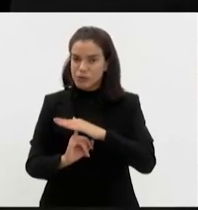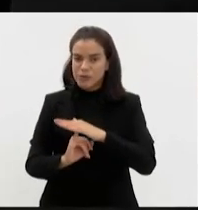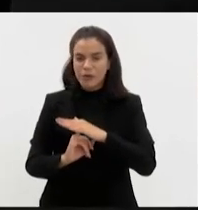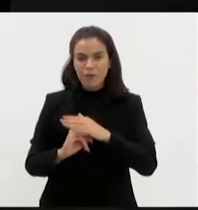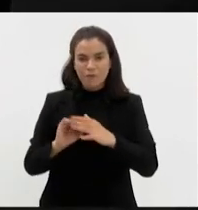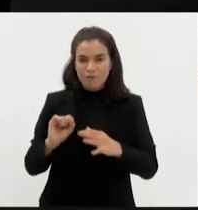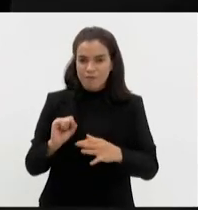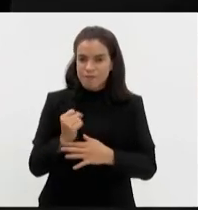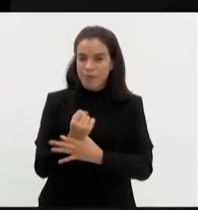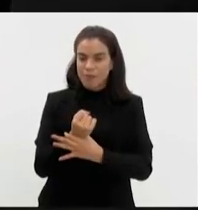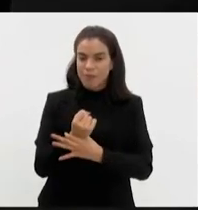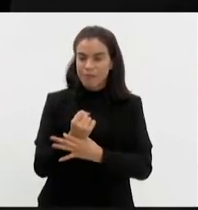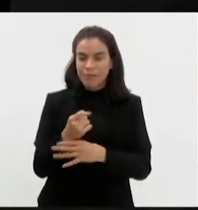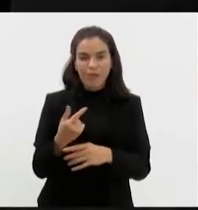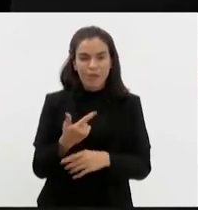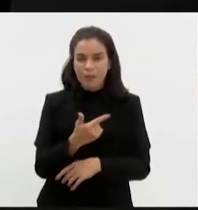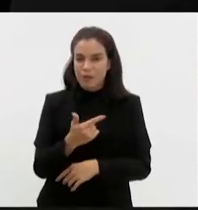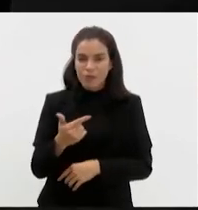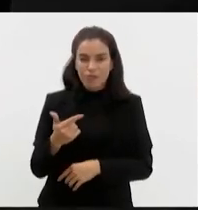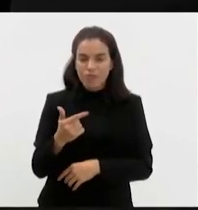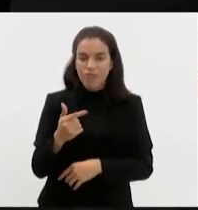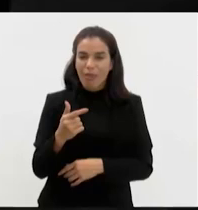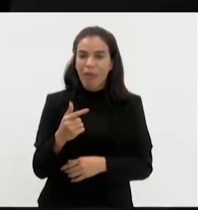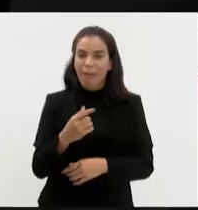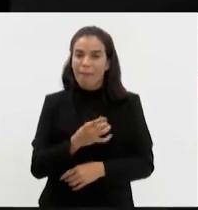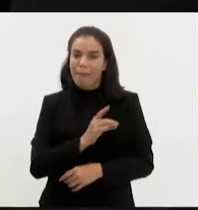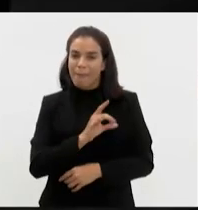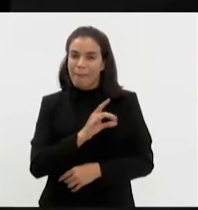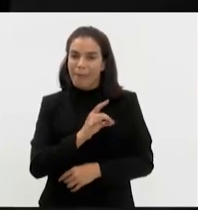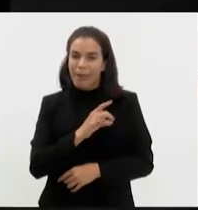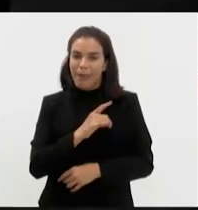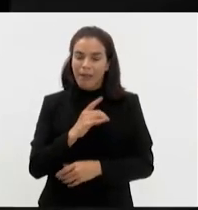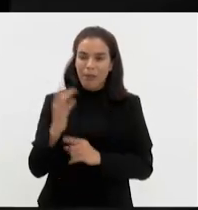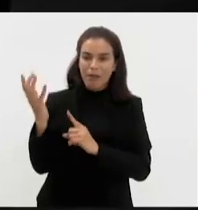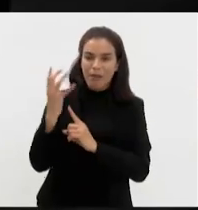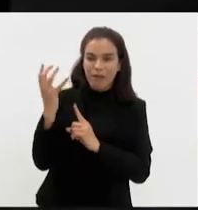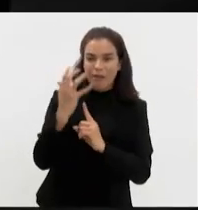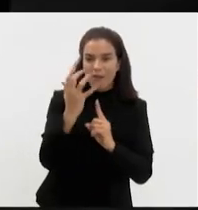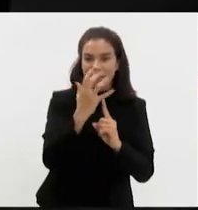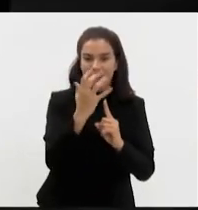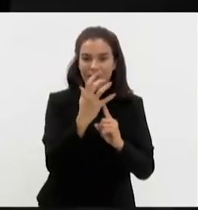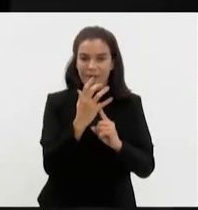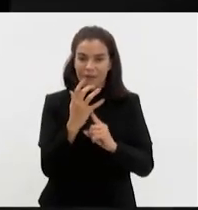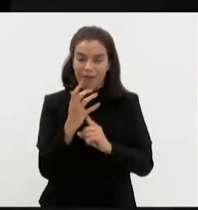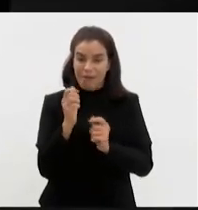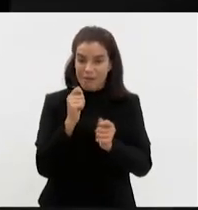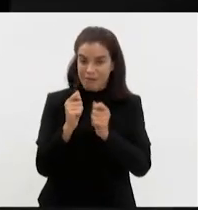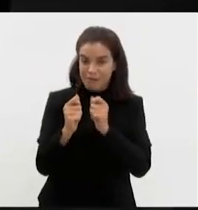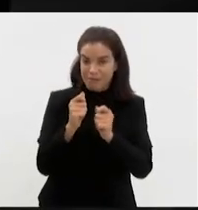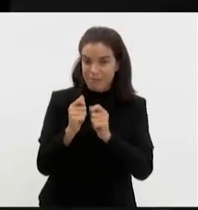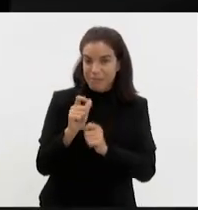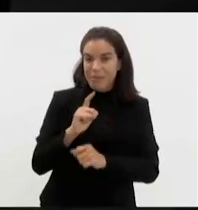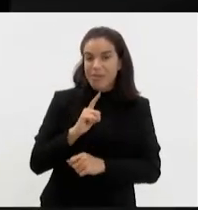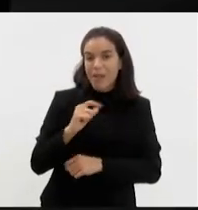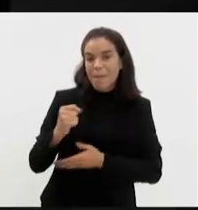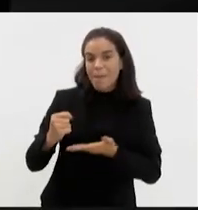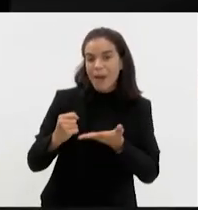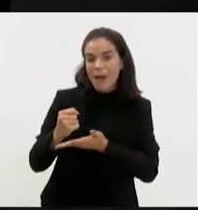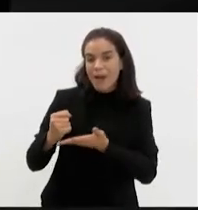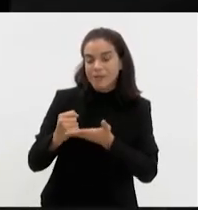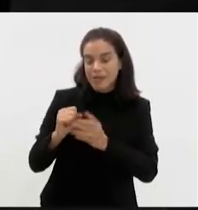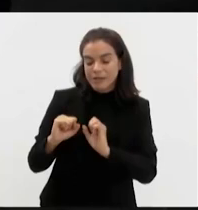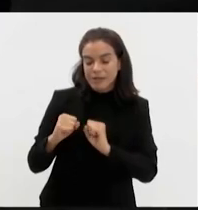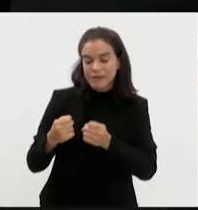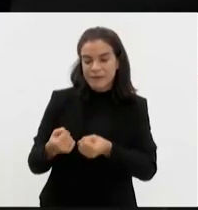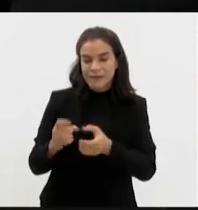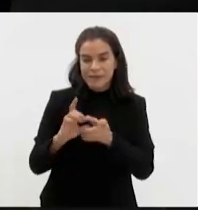independente que não se abala por pressões mediáticas ou de qualquer natureza pois tem sua Gênese a defesa da